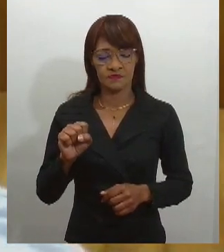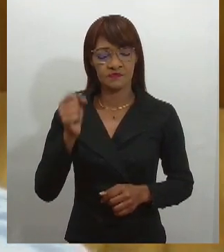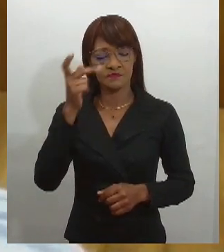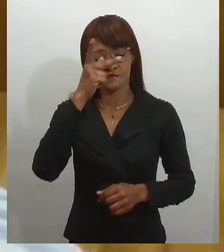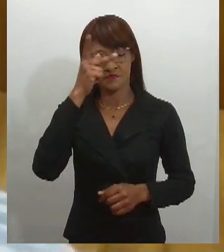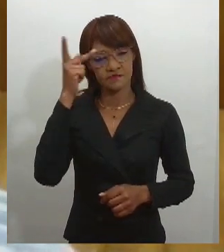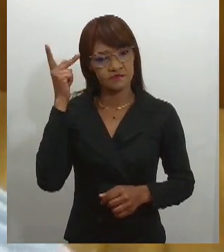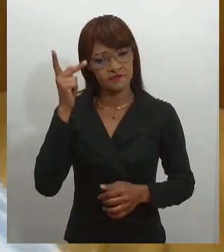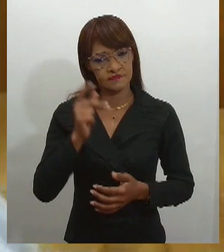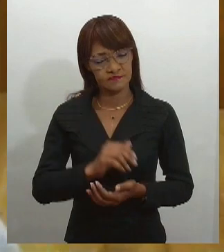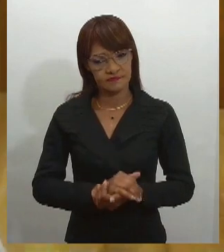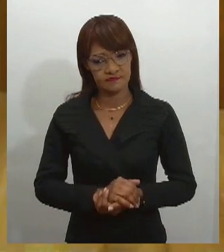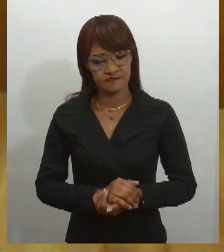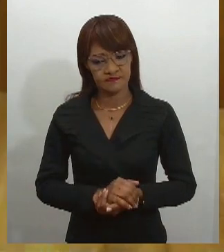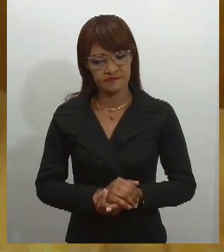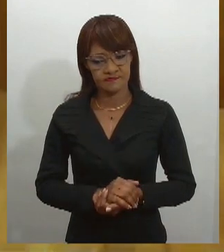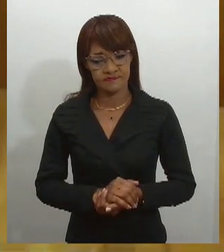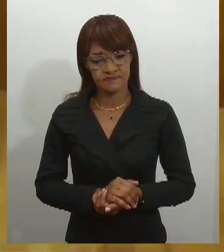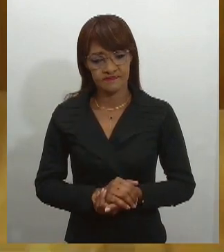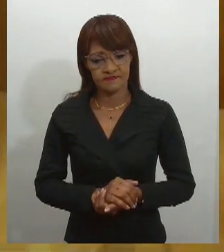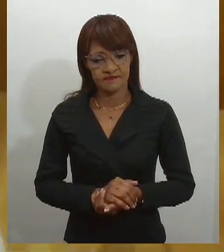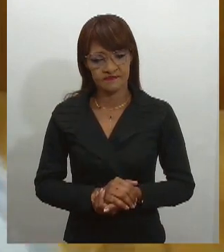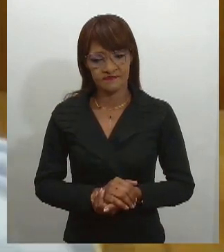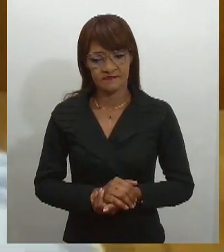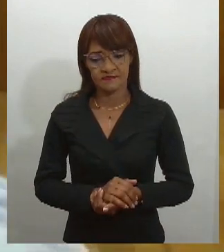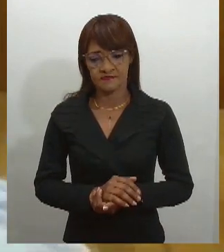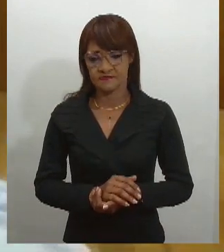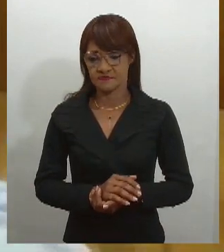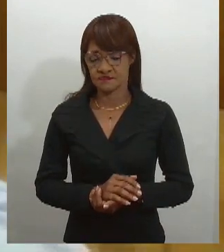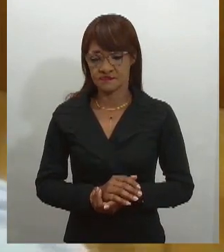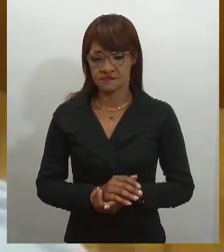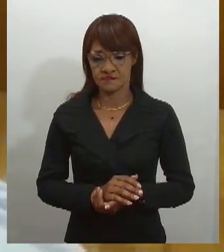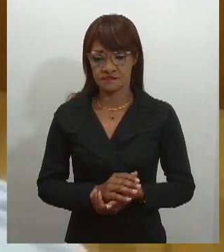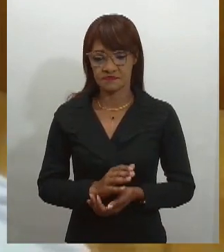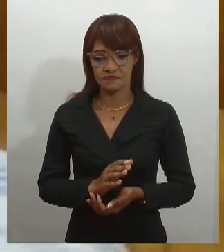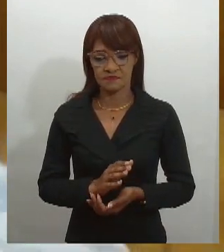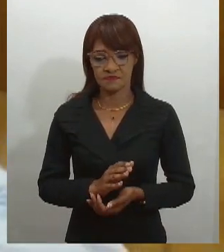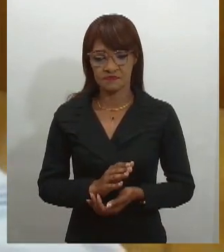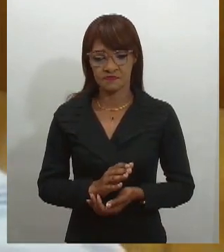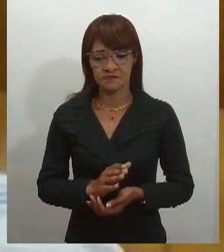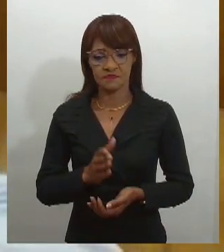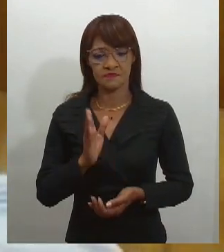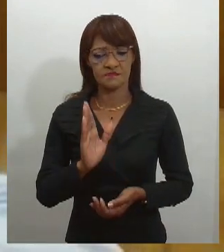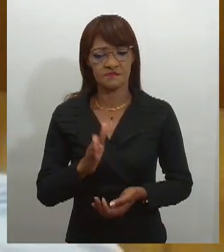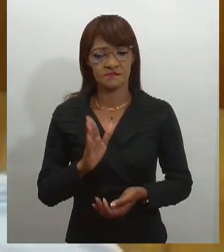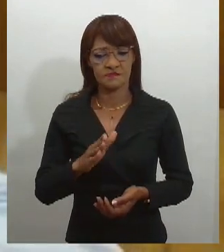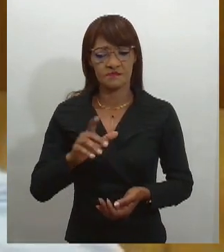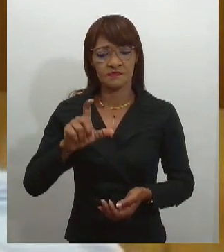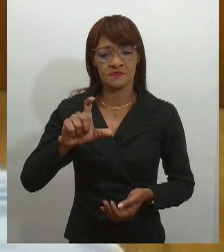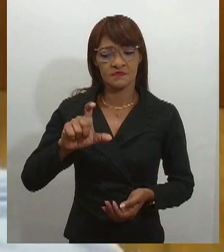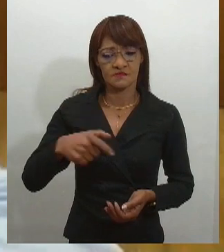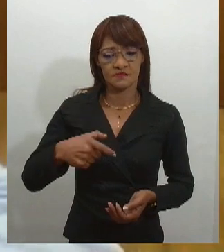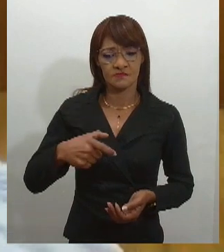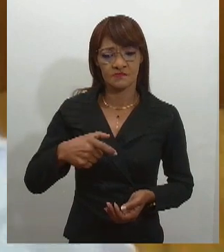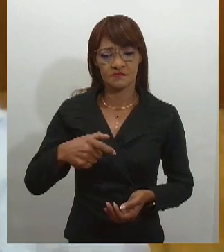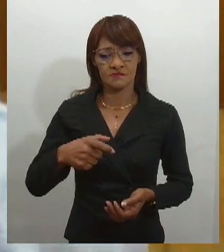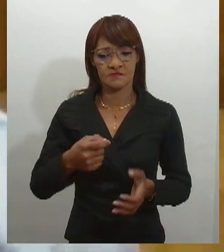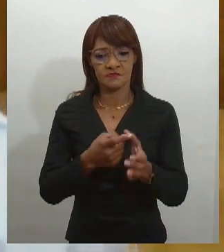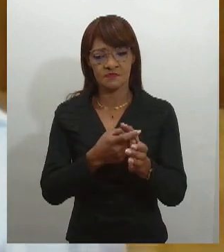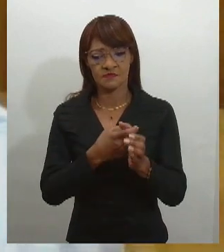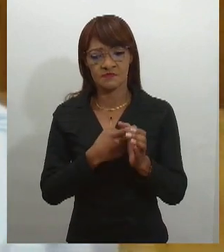assim, 84,7 milhões de usuários de cartão de crédito no Brasil possuem um saldo devedor. Ou